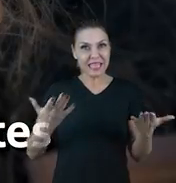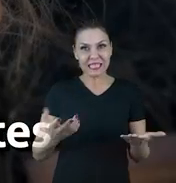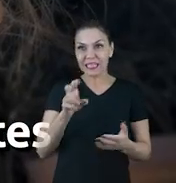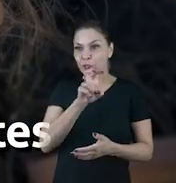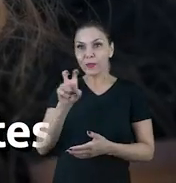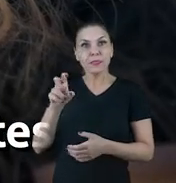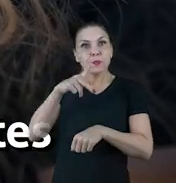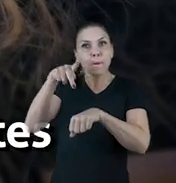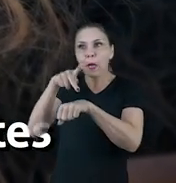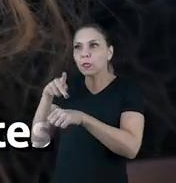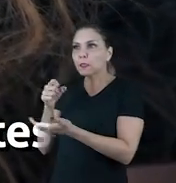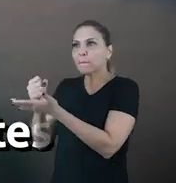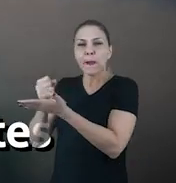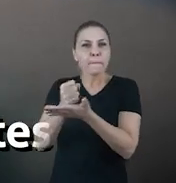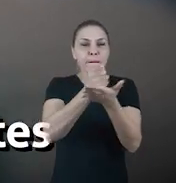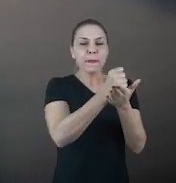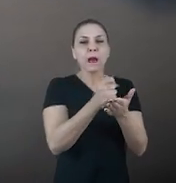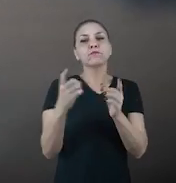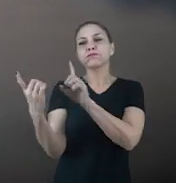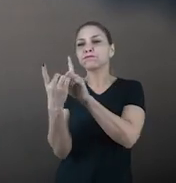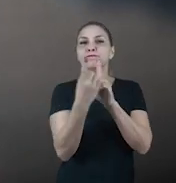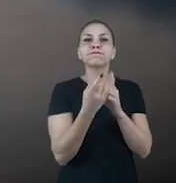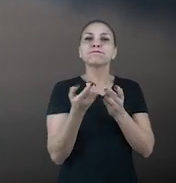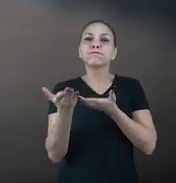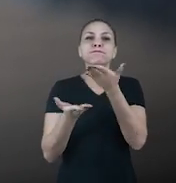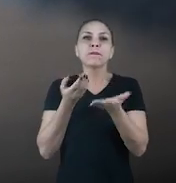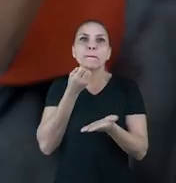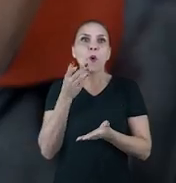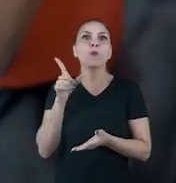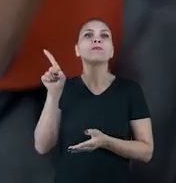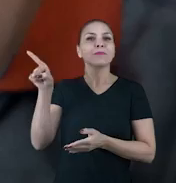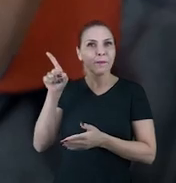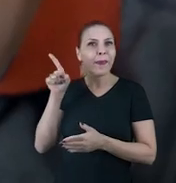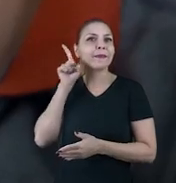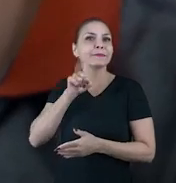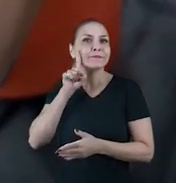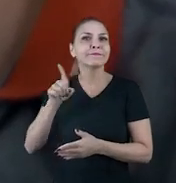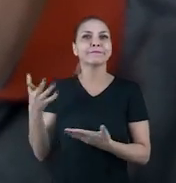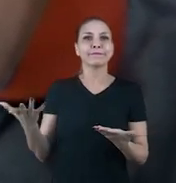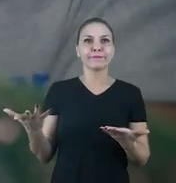55 países e tem entre seus clientes a rigorosa Marinha